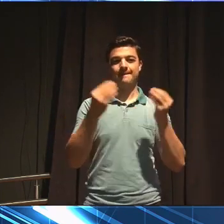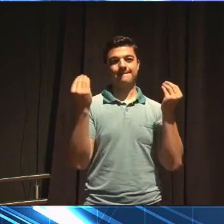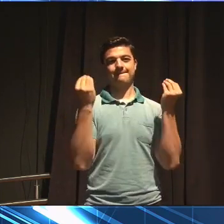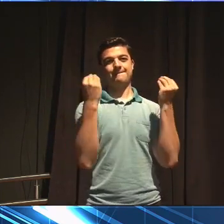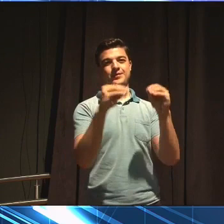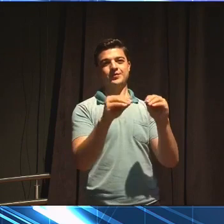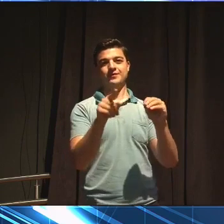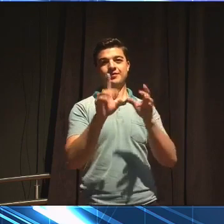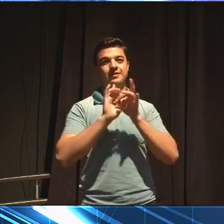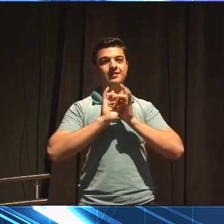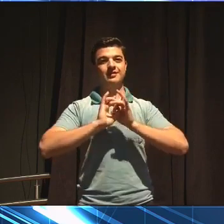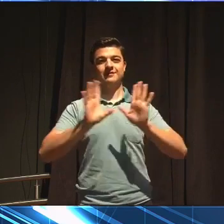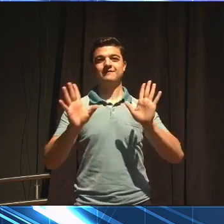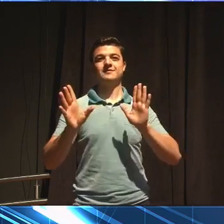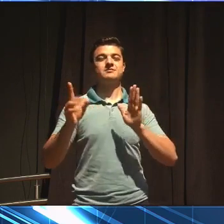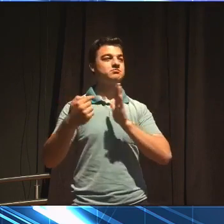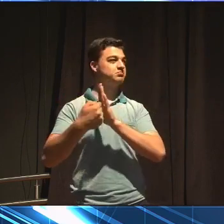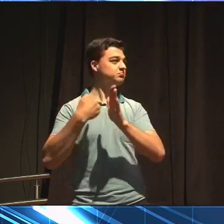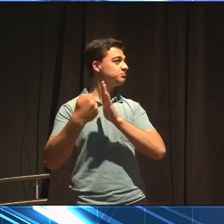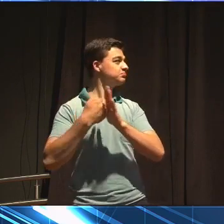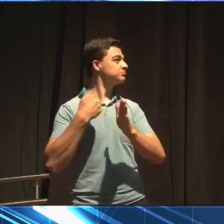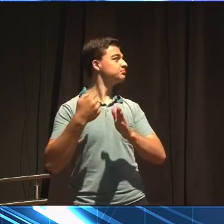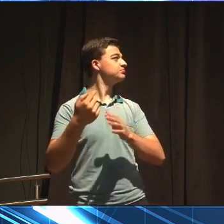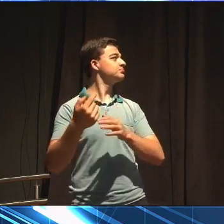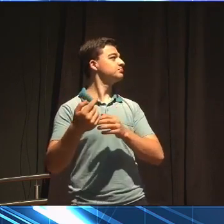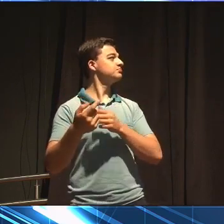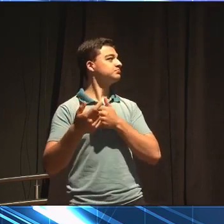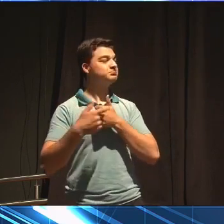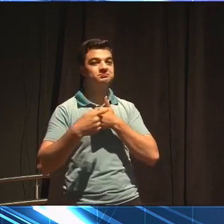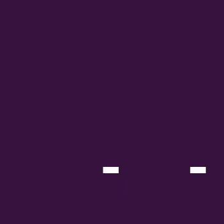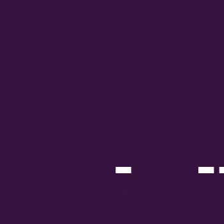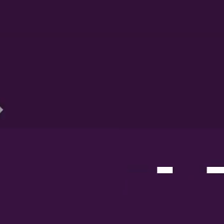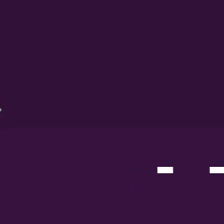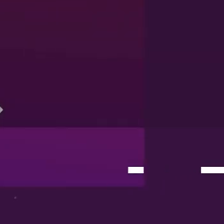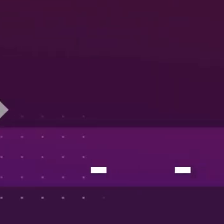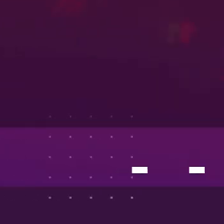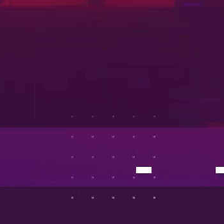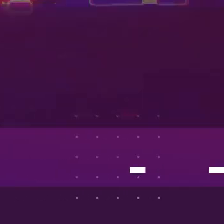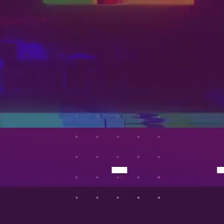extremamente disponível para conversar com quem quiser e muito obrigada.